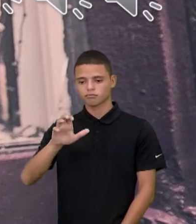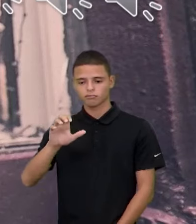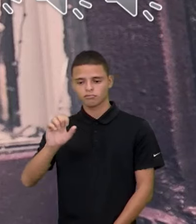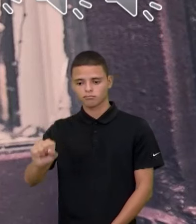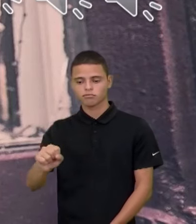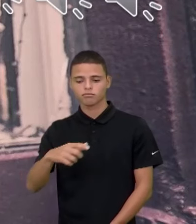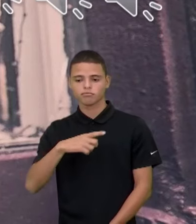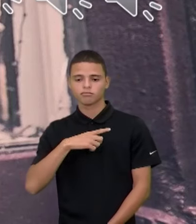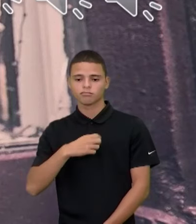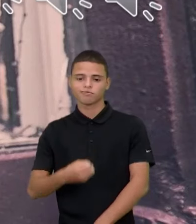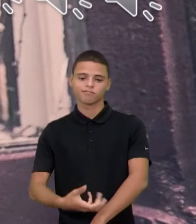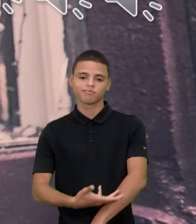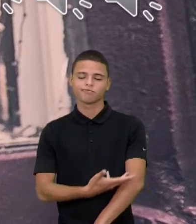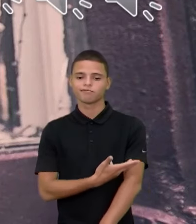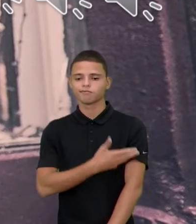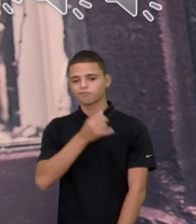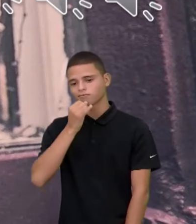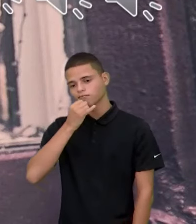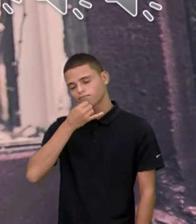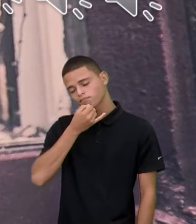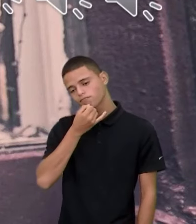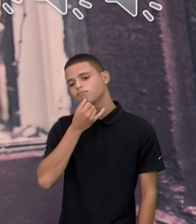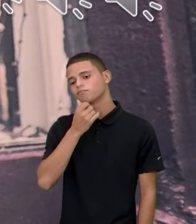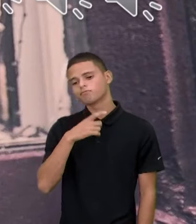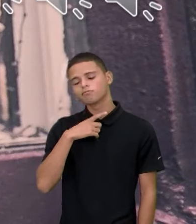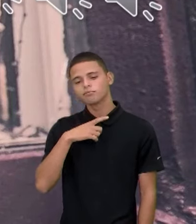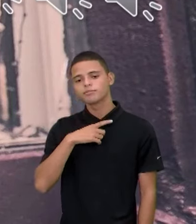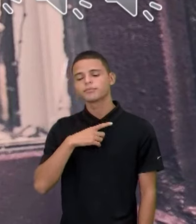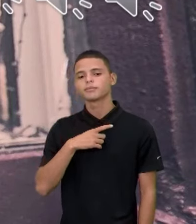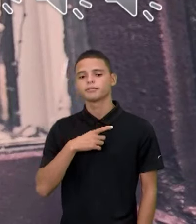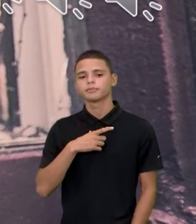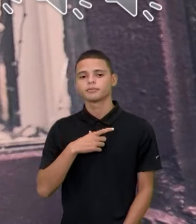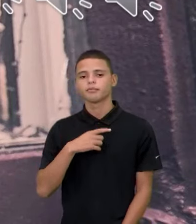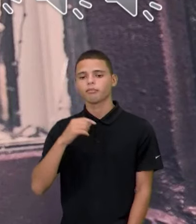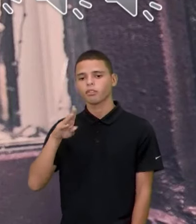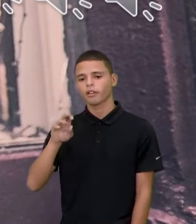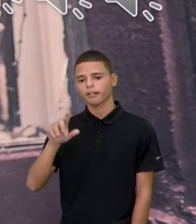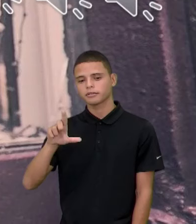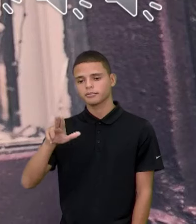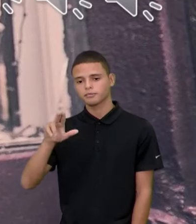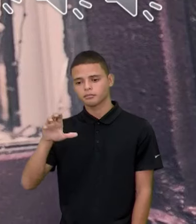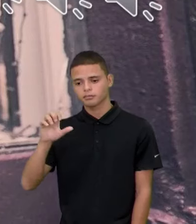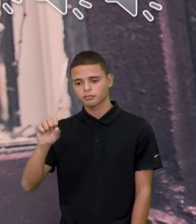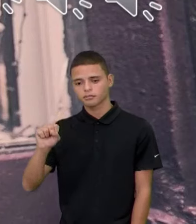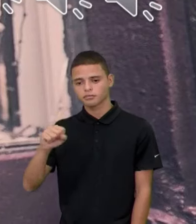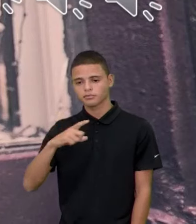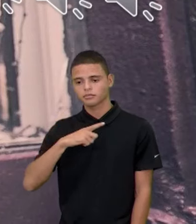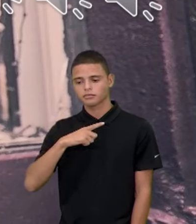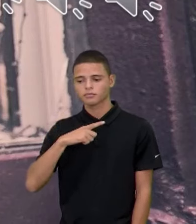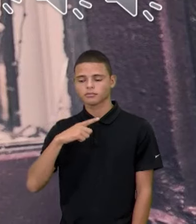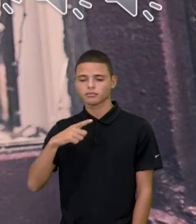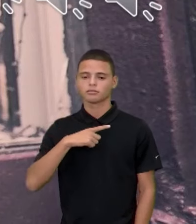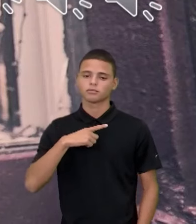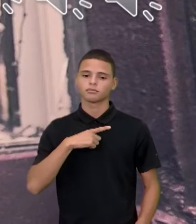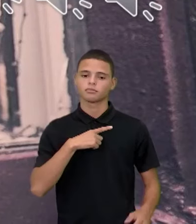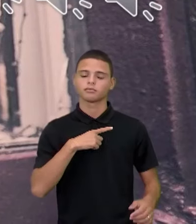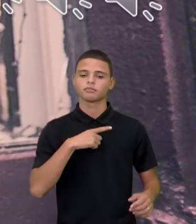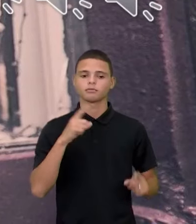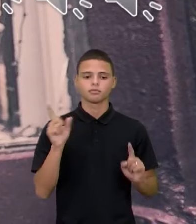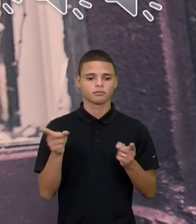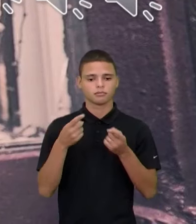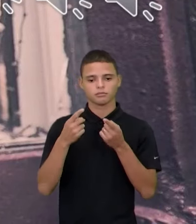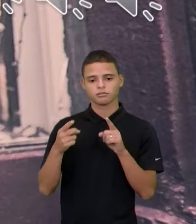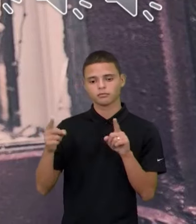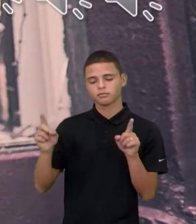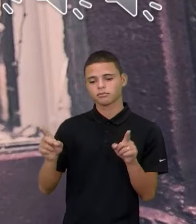bastante triste. Inclusive, um blues que tem uma letra que me marcou bastante é o que o músico ele